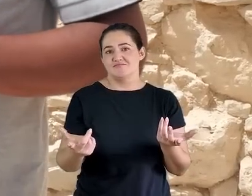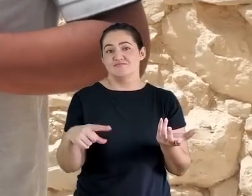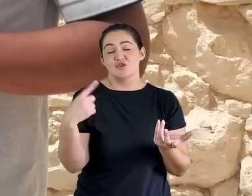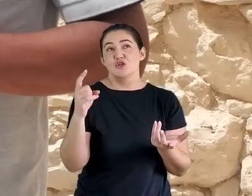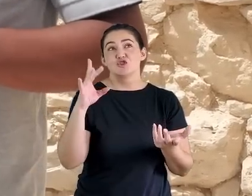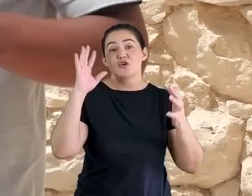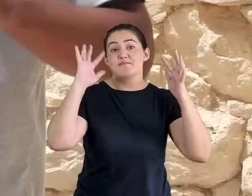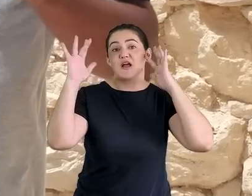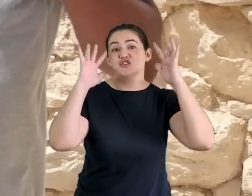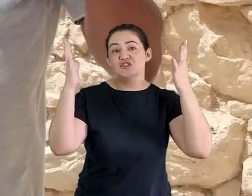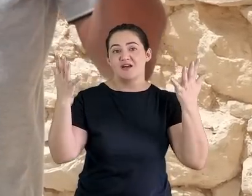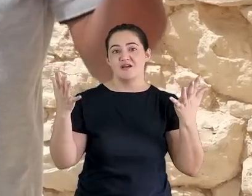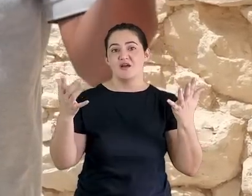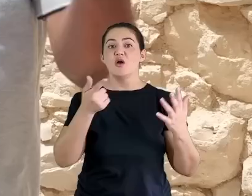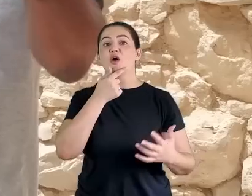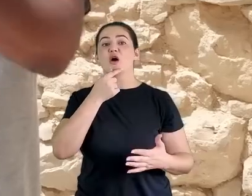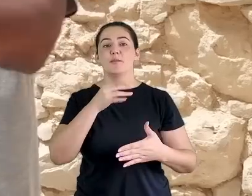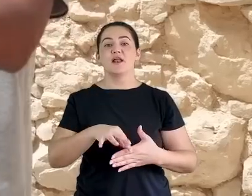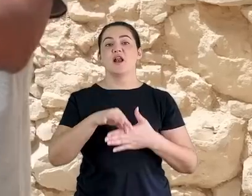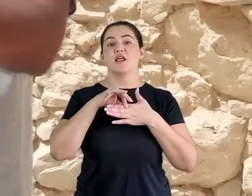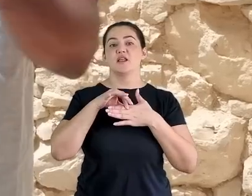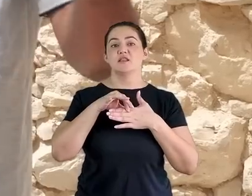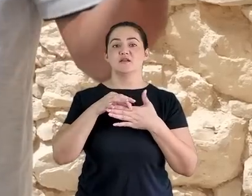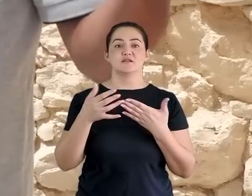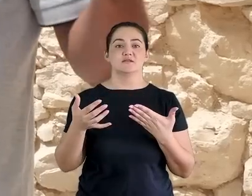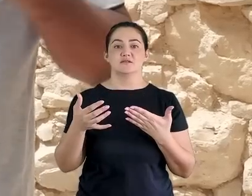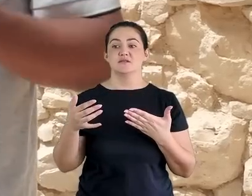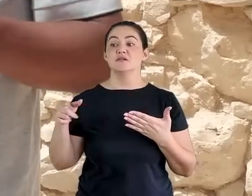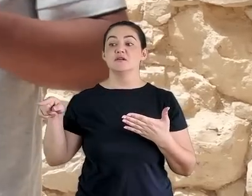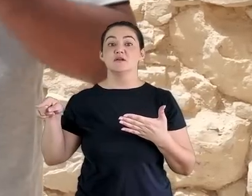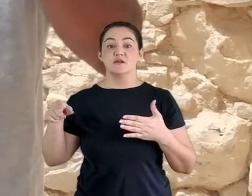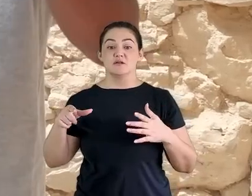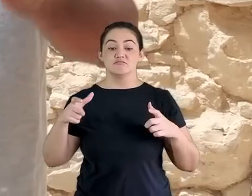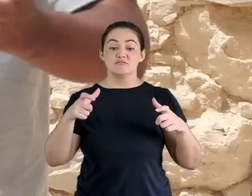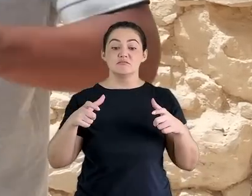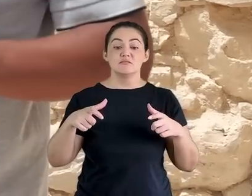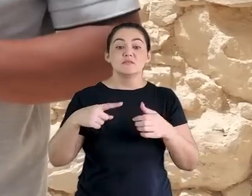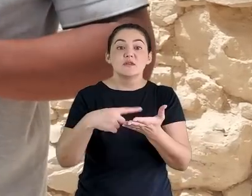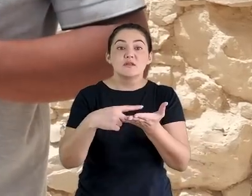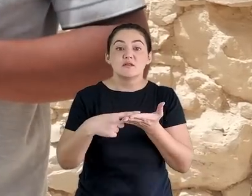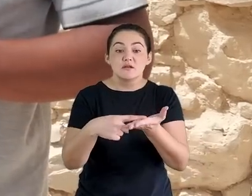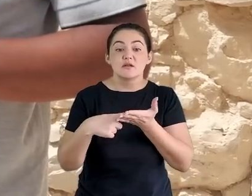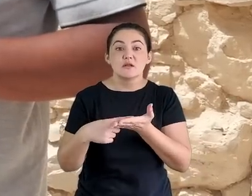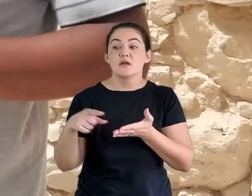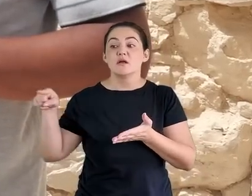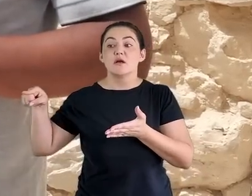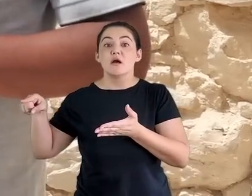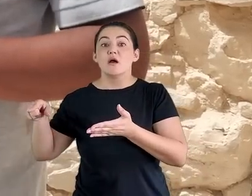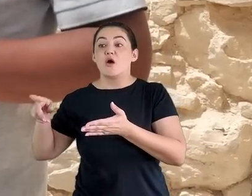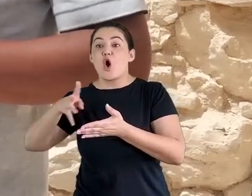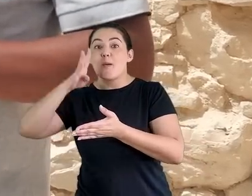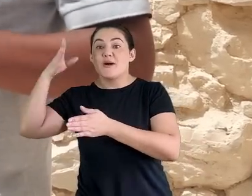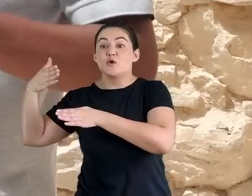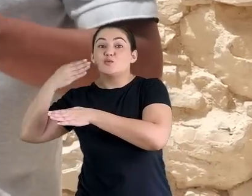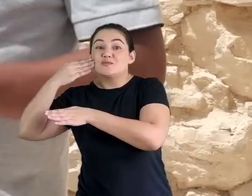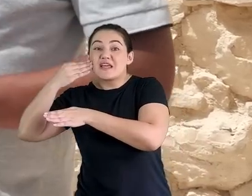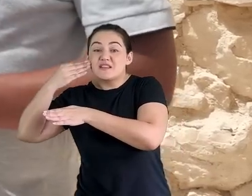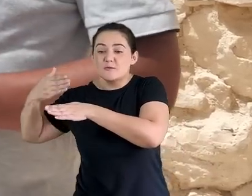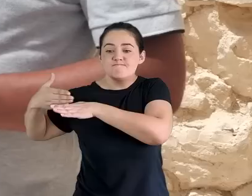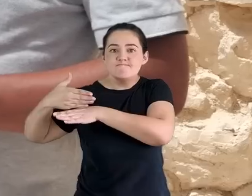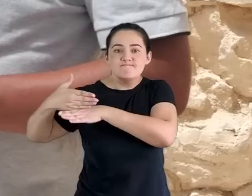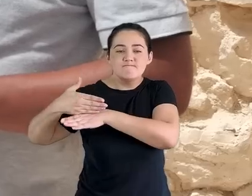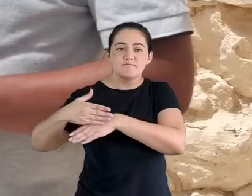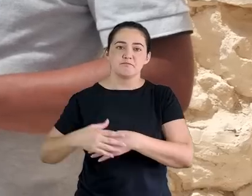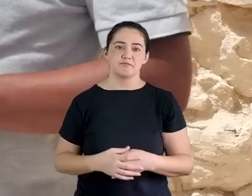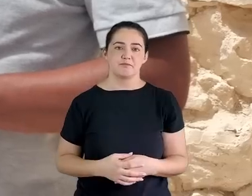aconteceu, quando Flávio Silva estava cercando a montanha para atacar os rebeldes. O fato é que eles encontraram